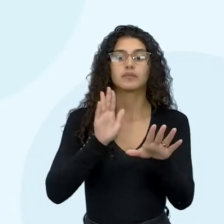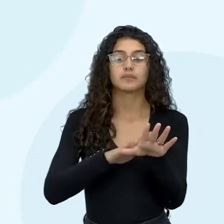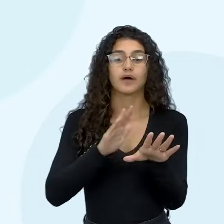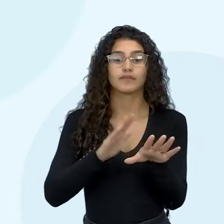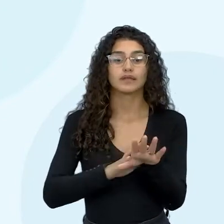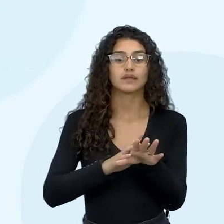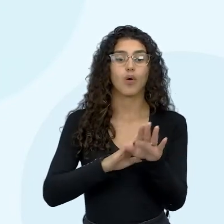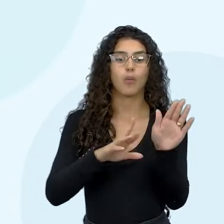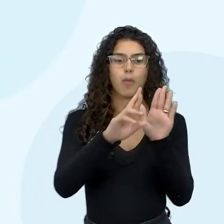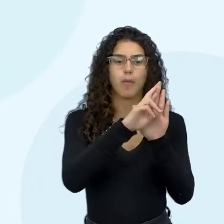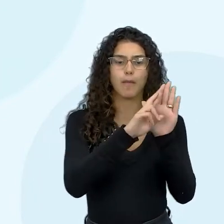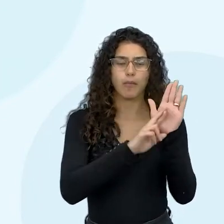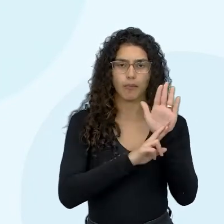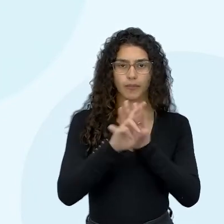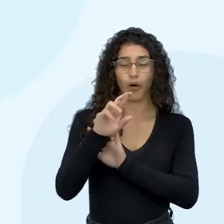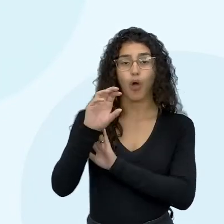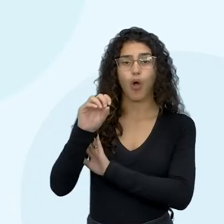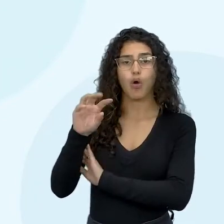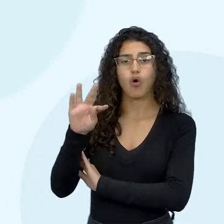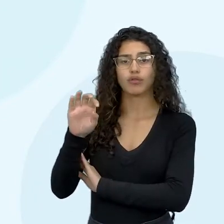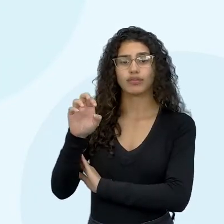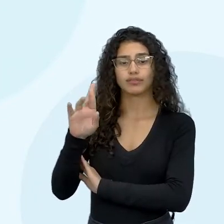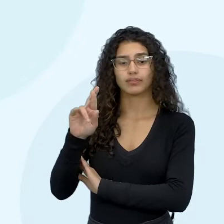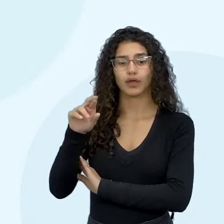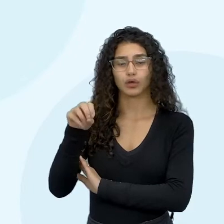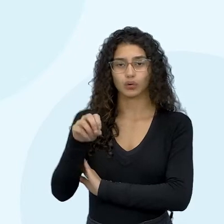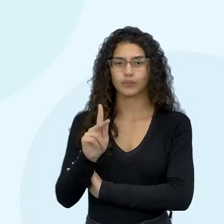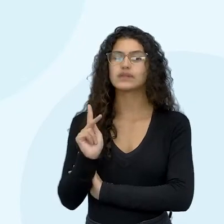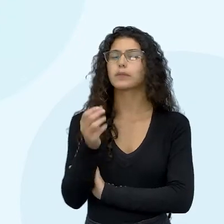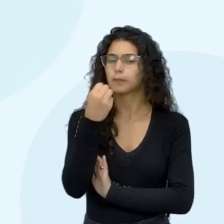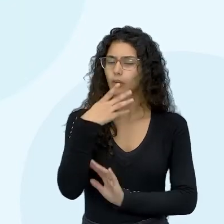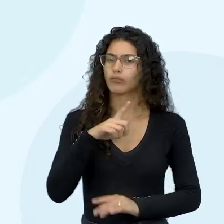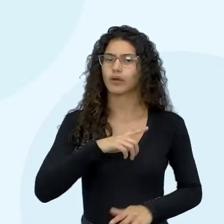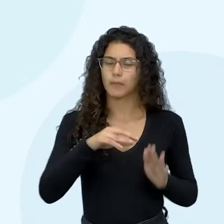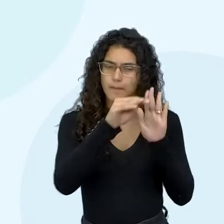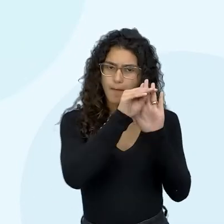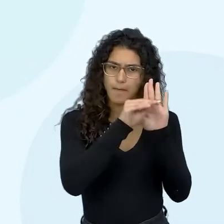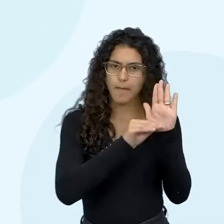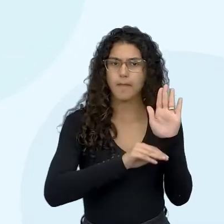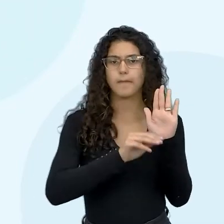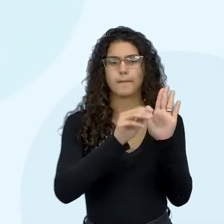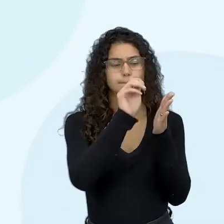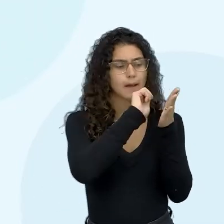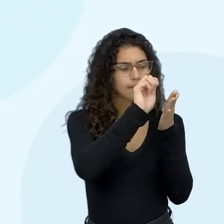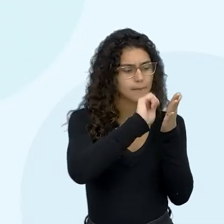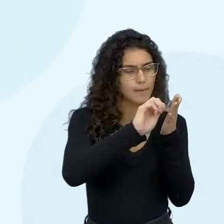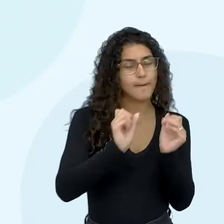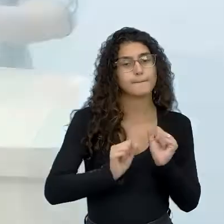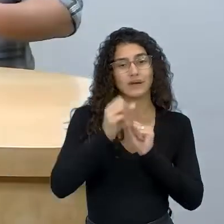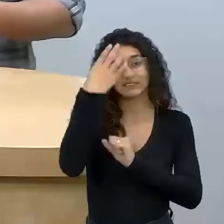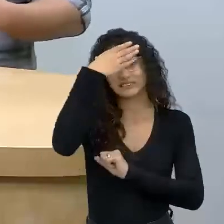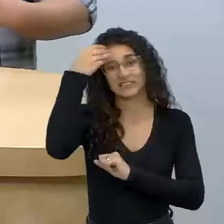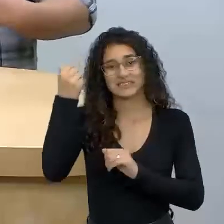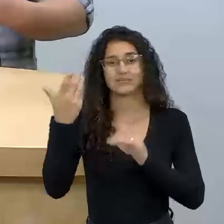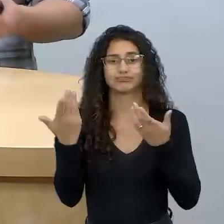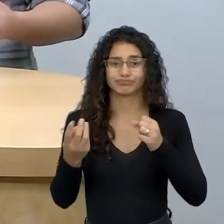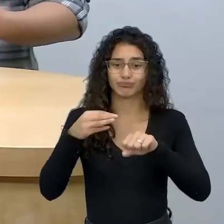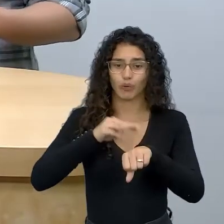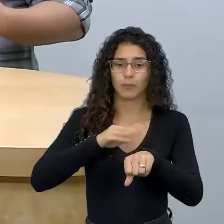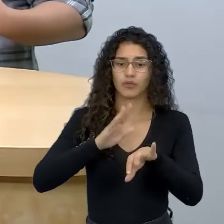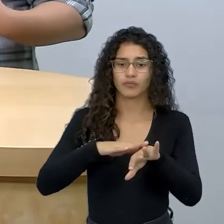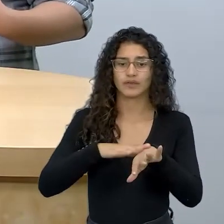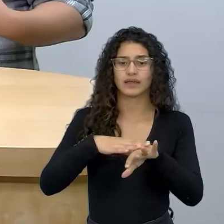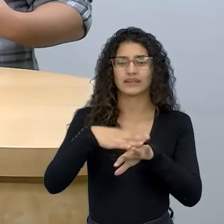um roteiro, tá? E é sempre bom ter um roteirinho, tá? Porque você pode esquecer na hora, pode